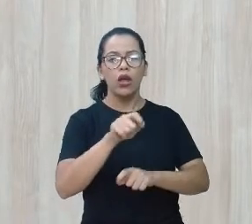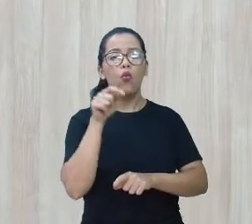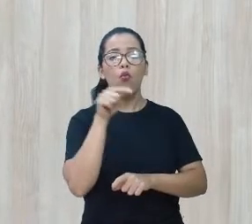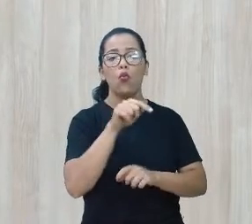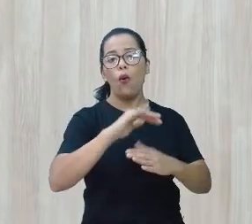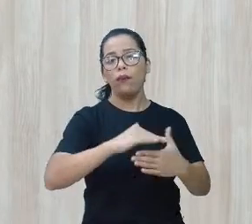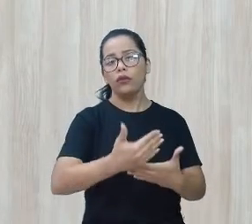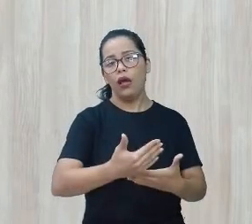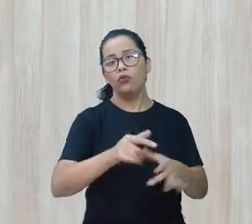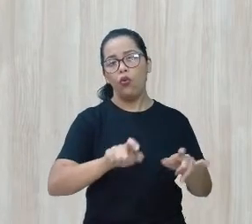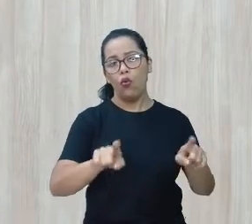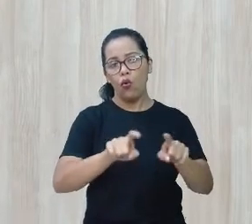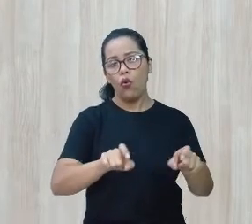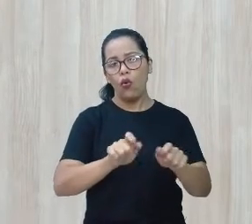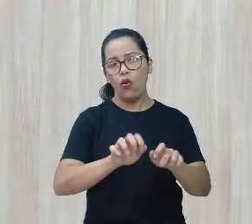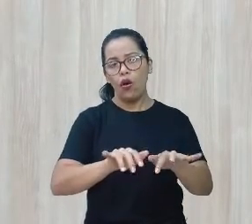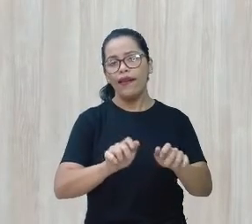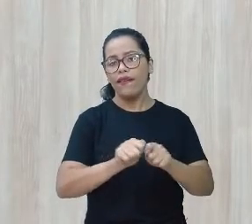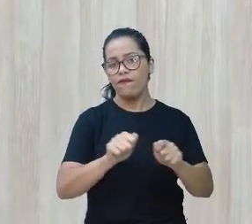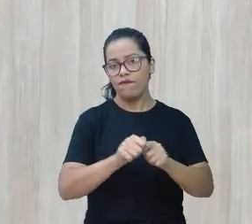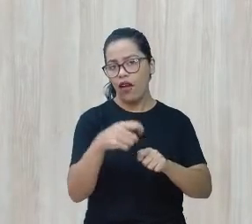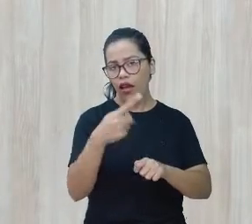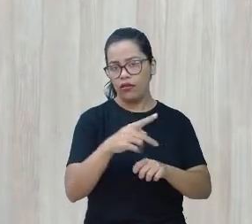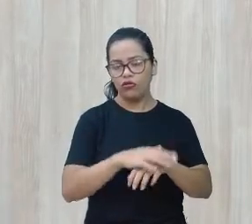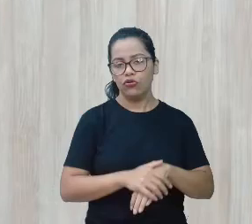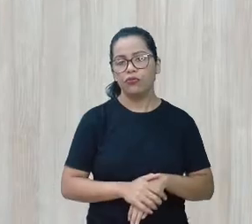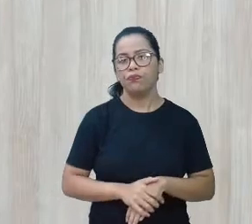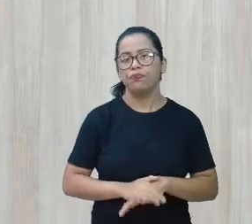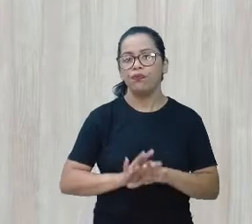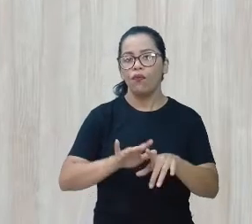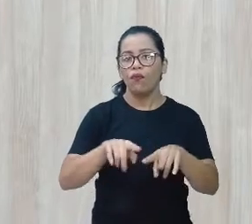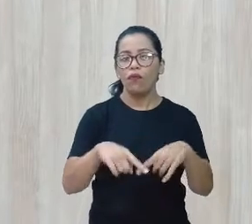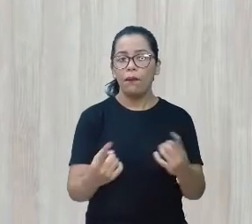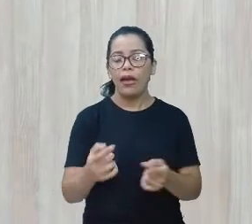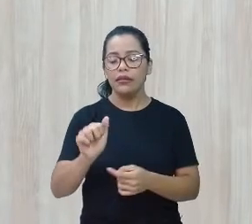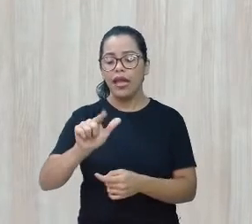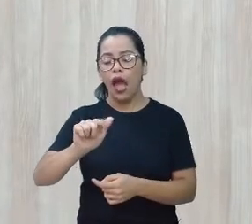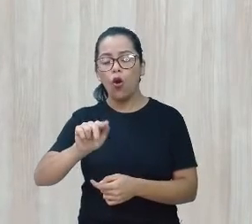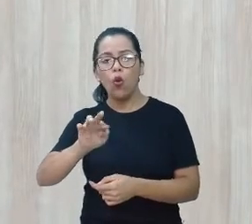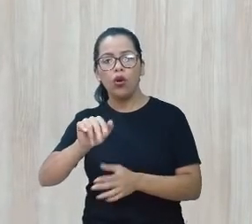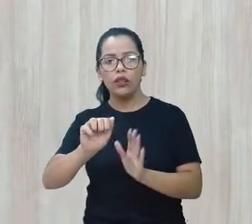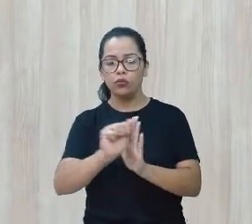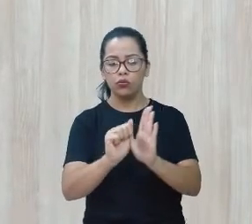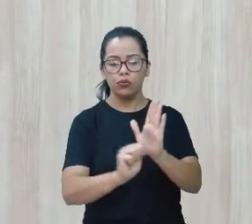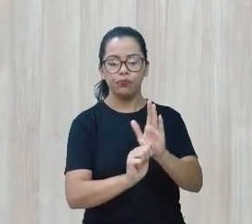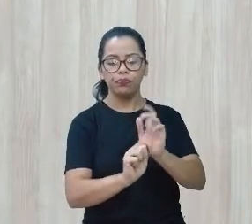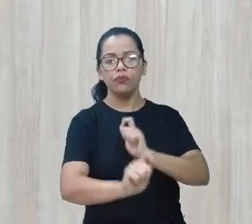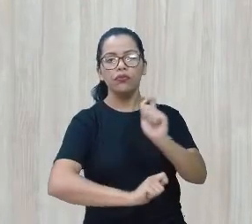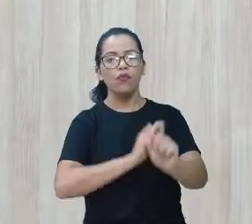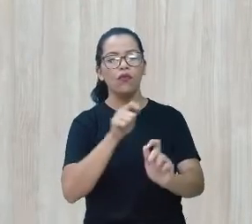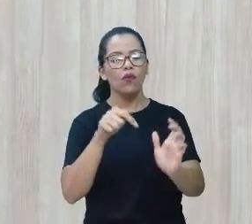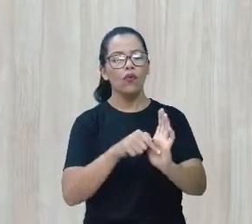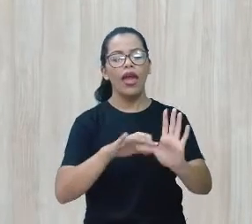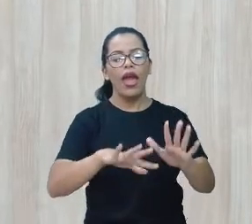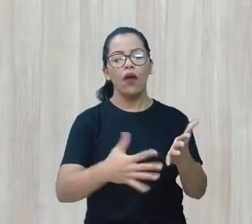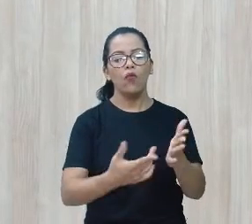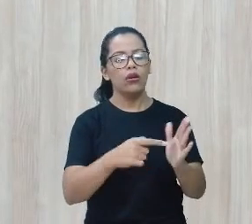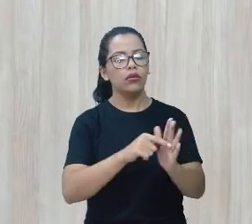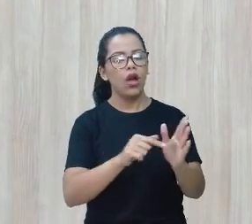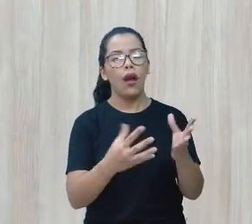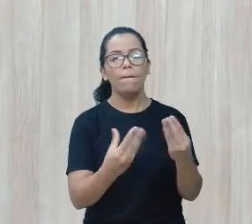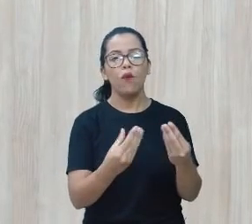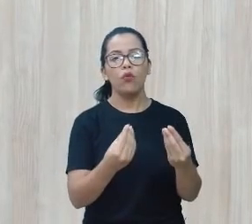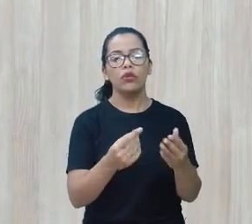de instruções que você vai receber para executar alguma ação. Basicamente, tudo que tem esse tipo